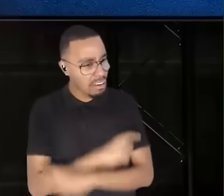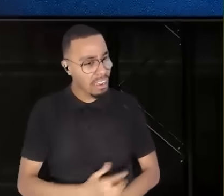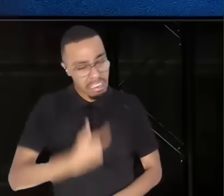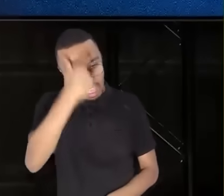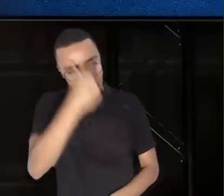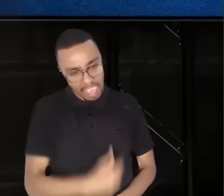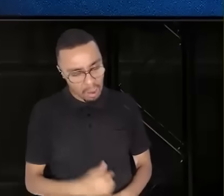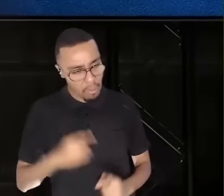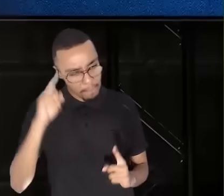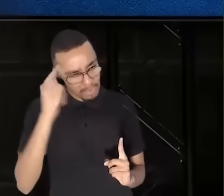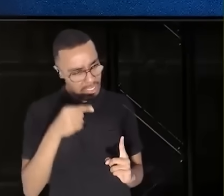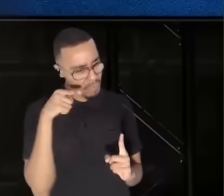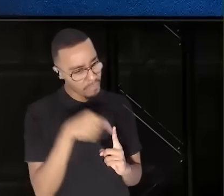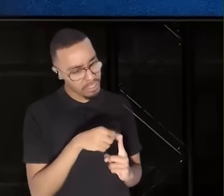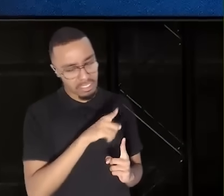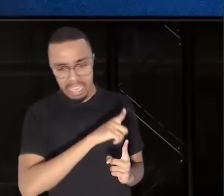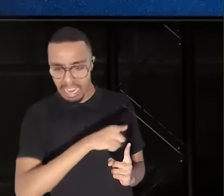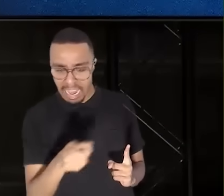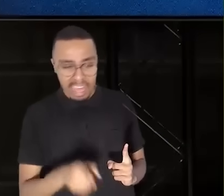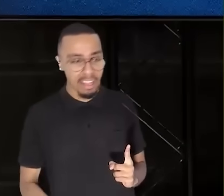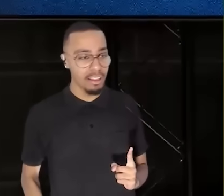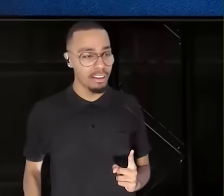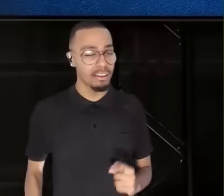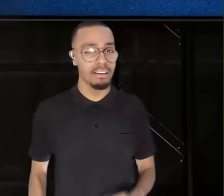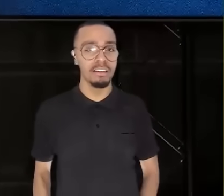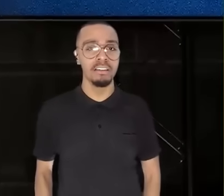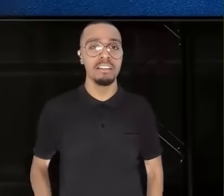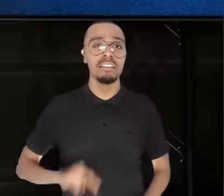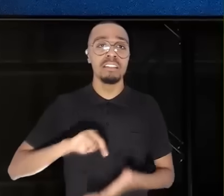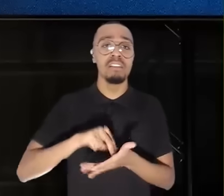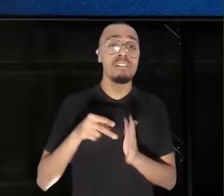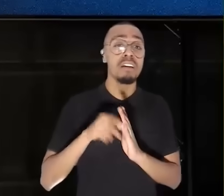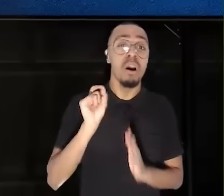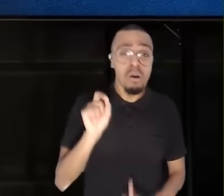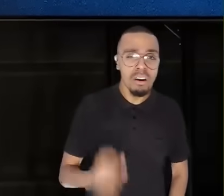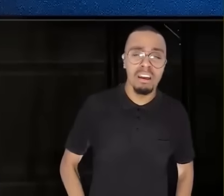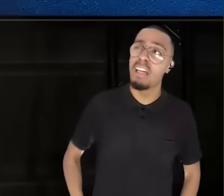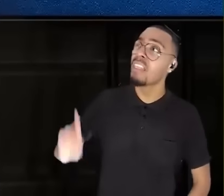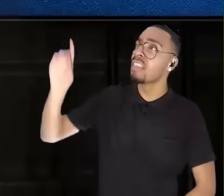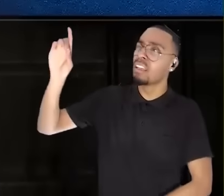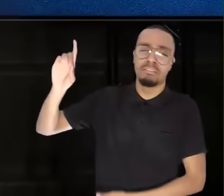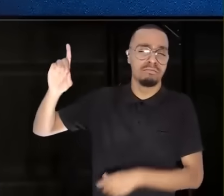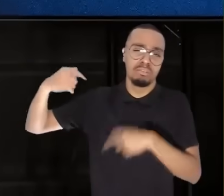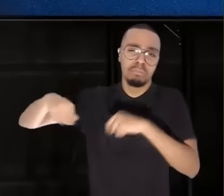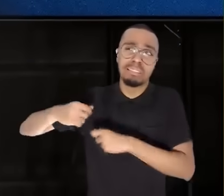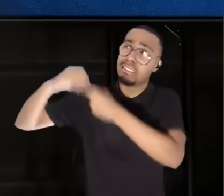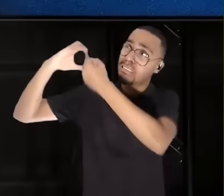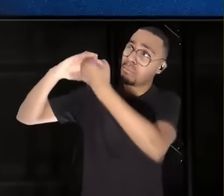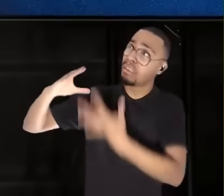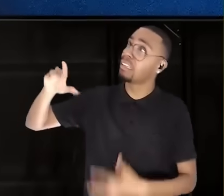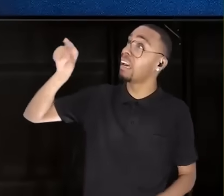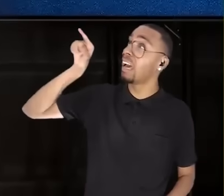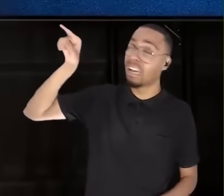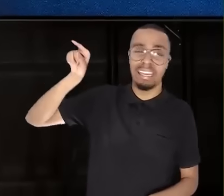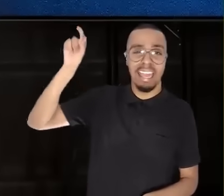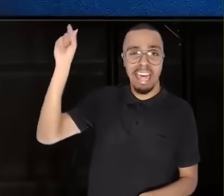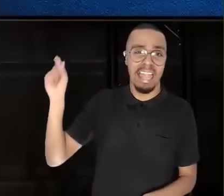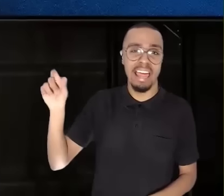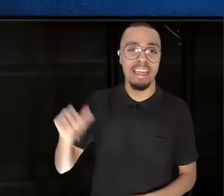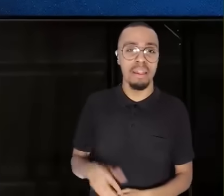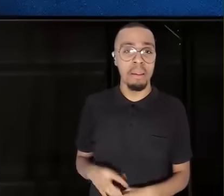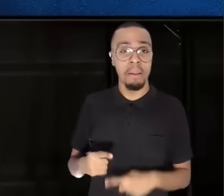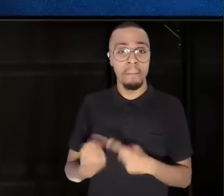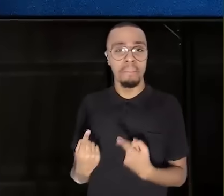te enviou. Você não vai caber num adjetivo, não tente me rotular, mas entenda, esteja onde eu quero que